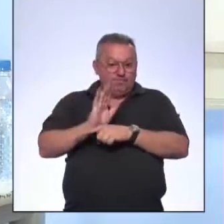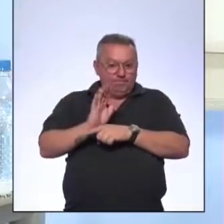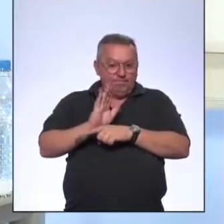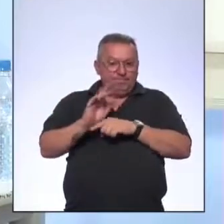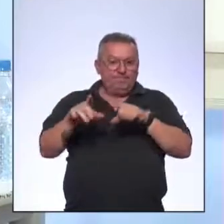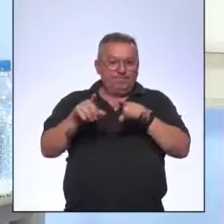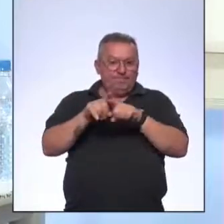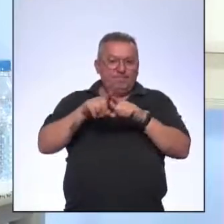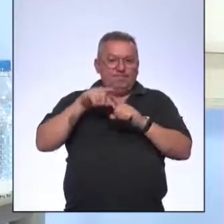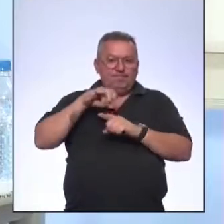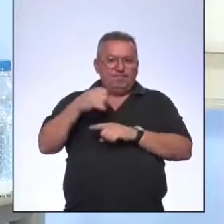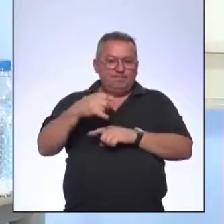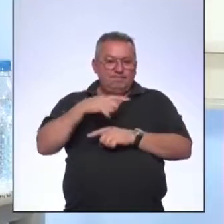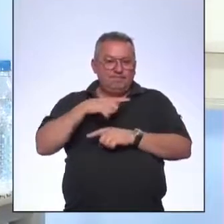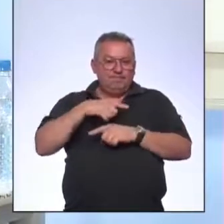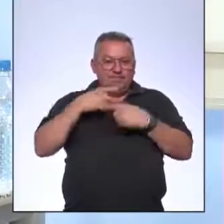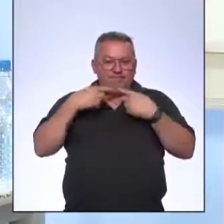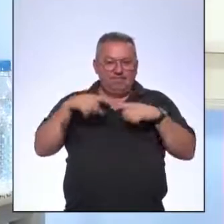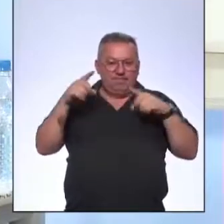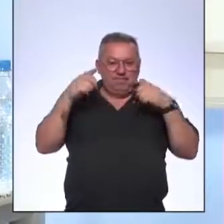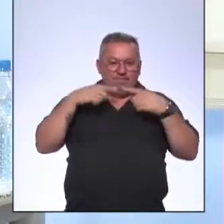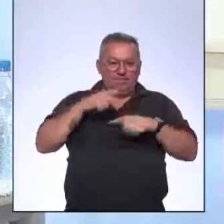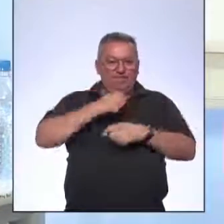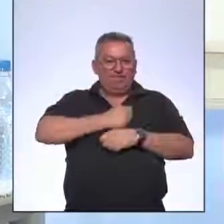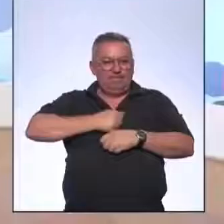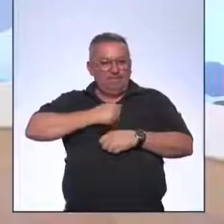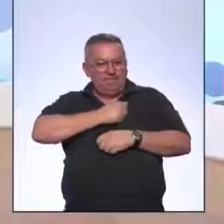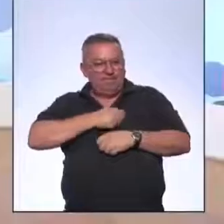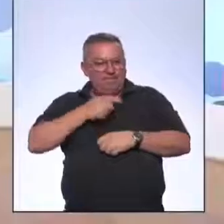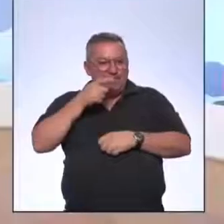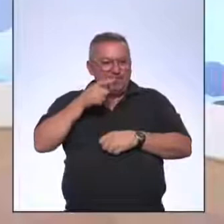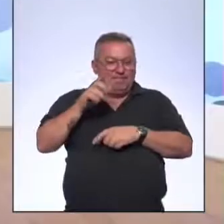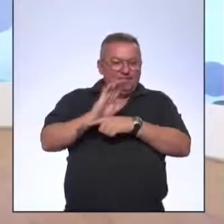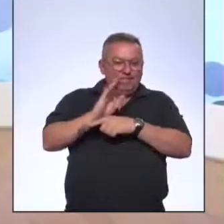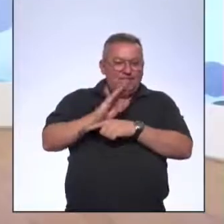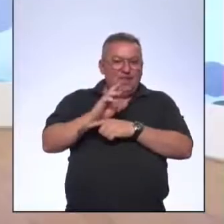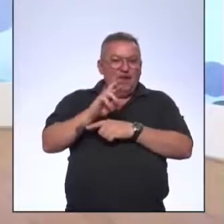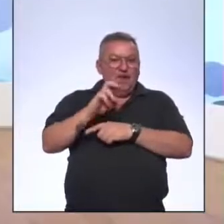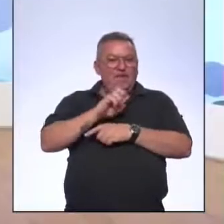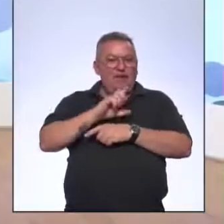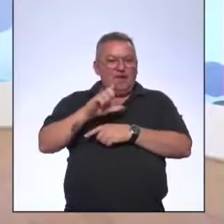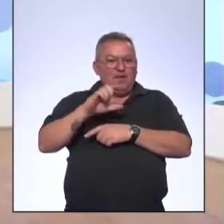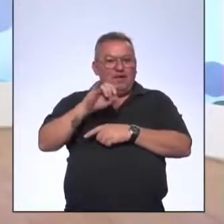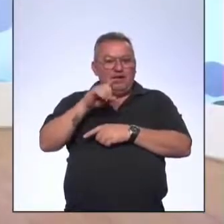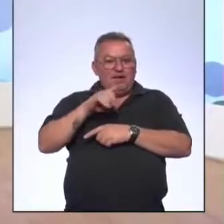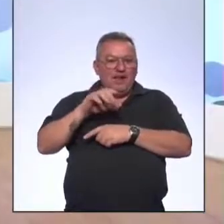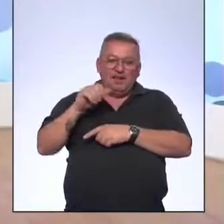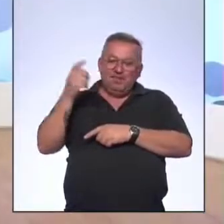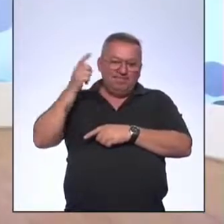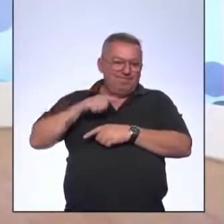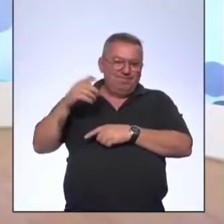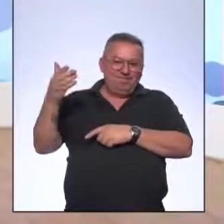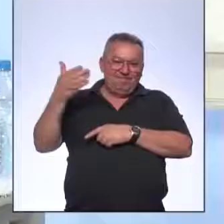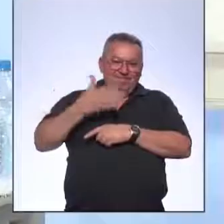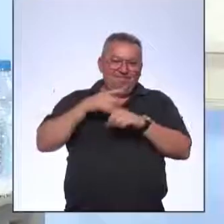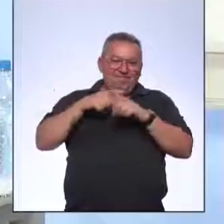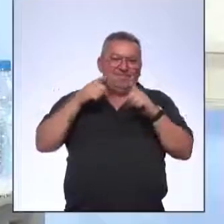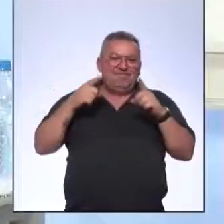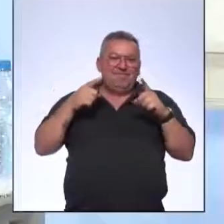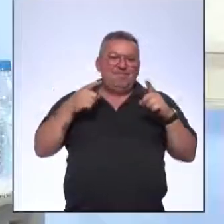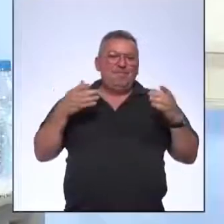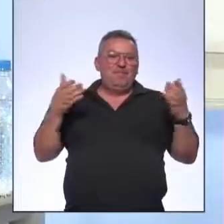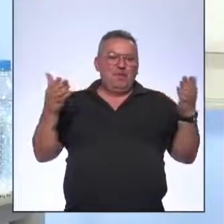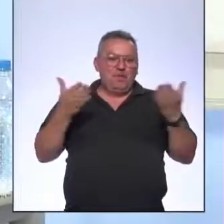que também aproveitando que vocês estavam reclamando é que você estava com saudade do Rafael e do Isaac a gente não conseguiu trazer os dois mas pelo